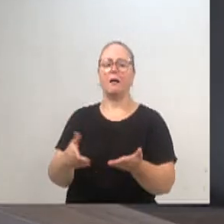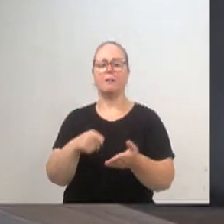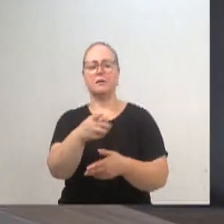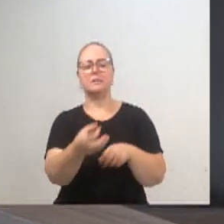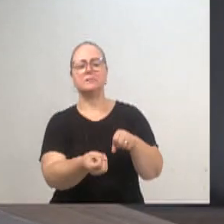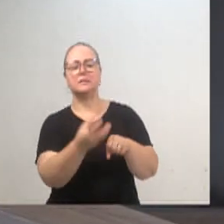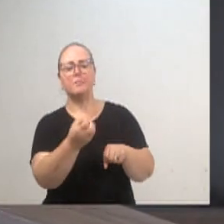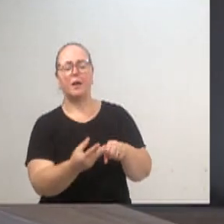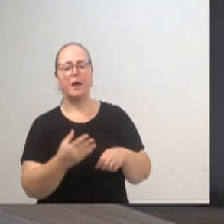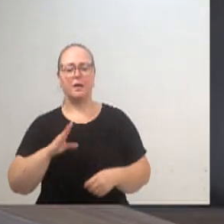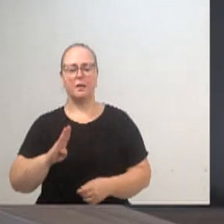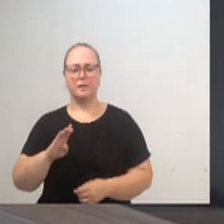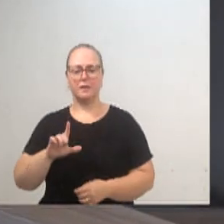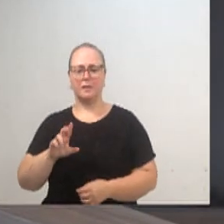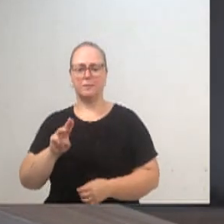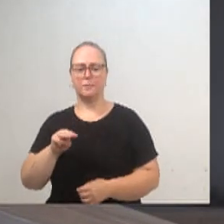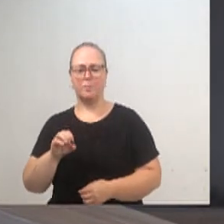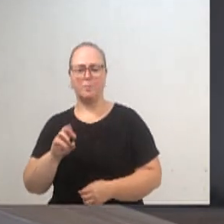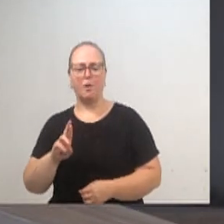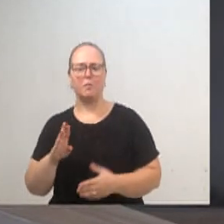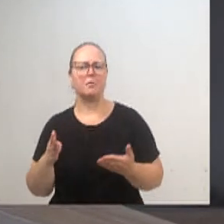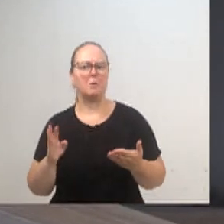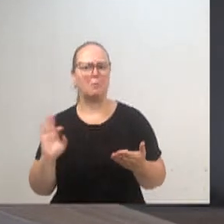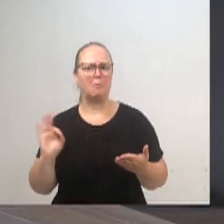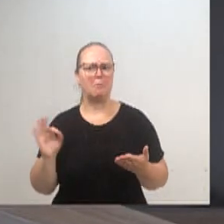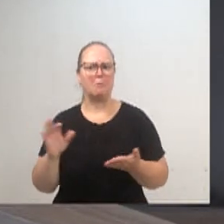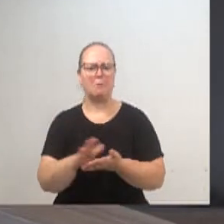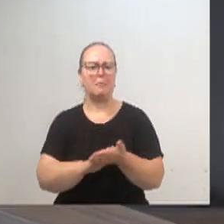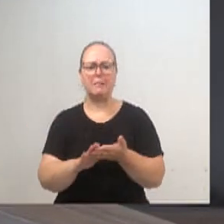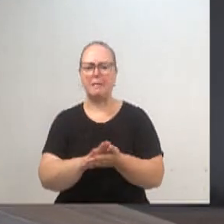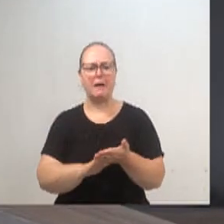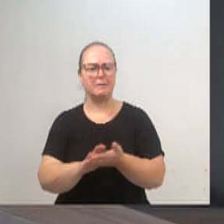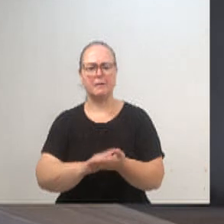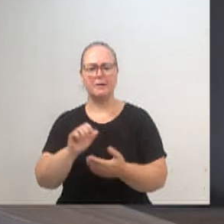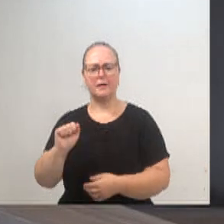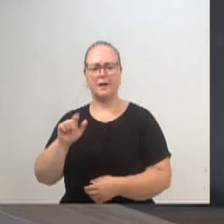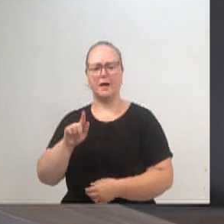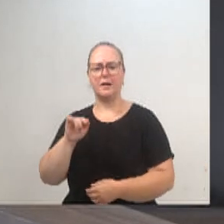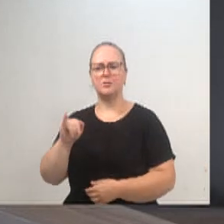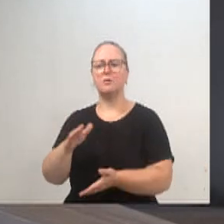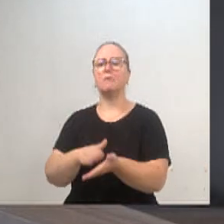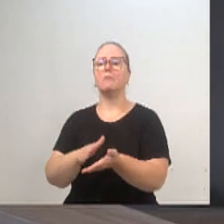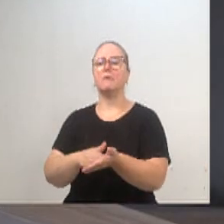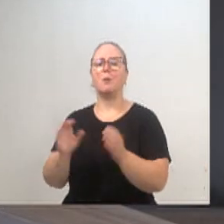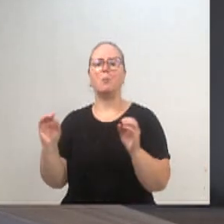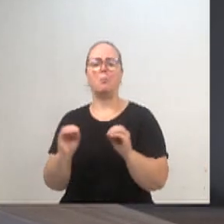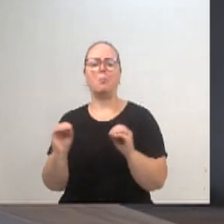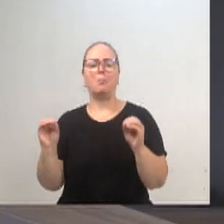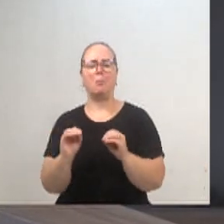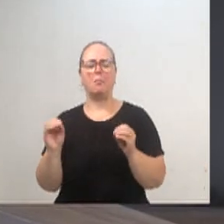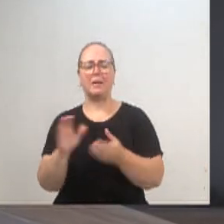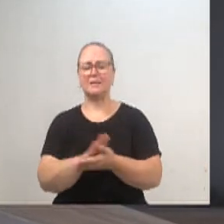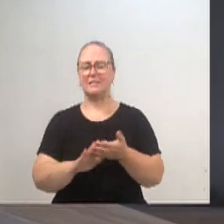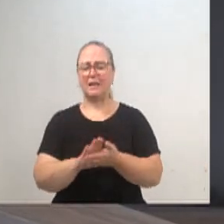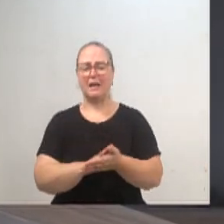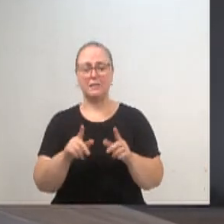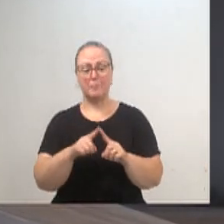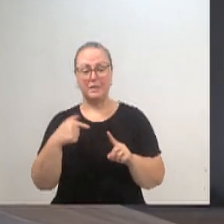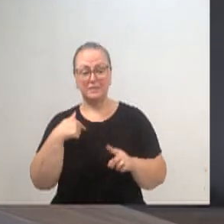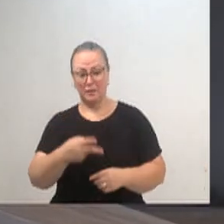próximas semanas, eu quero realmente fazer um relatório com relação ao trabalho que a AGIR vem desempenhando. Eu vejo com muita preocupação,